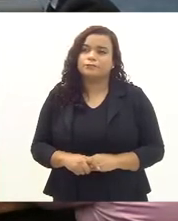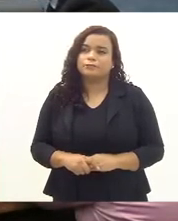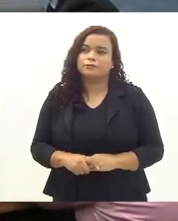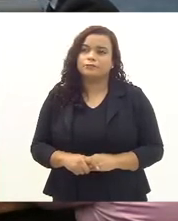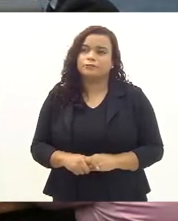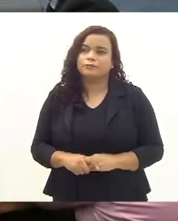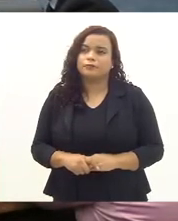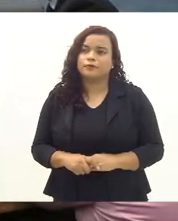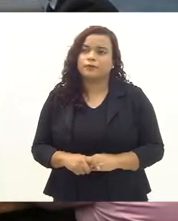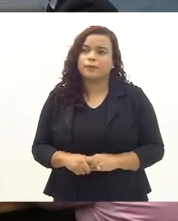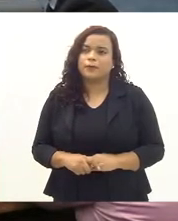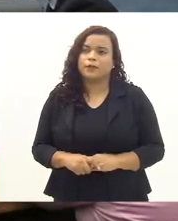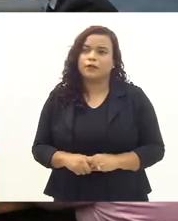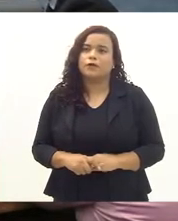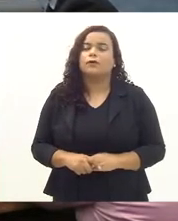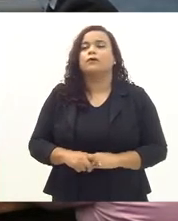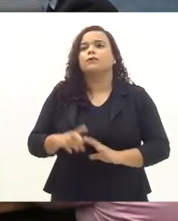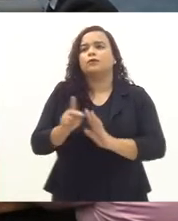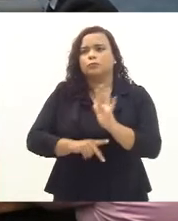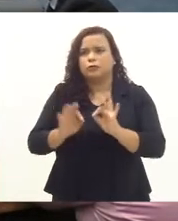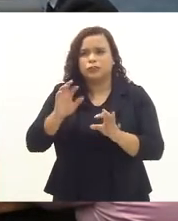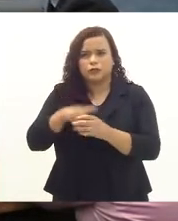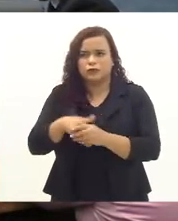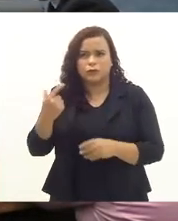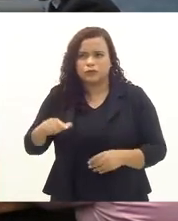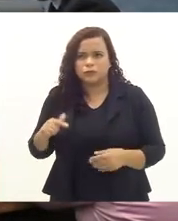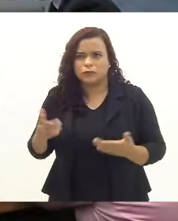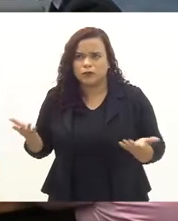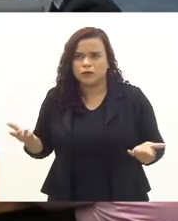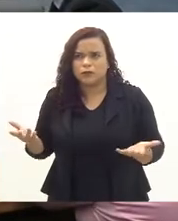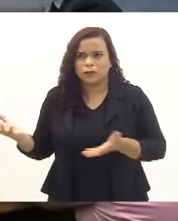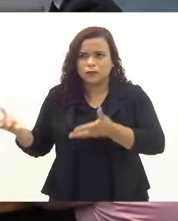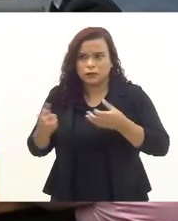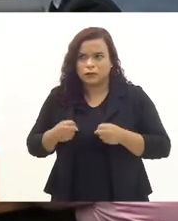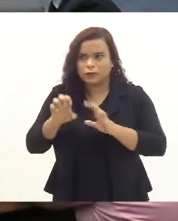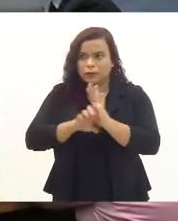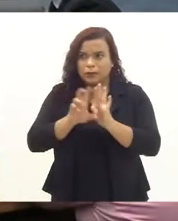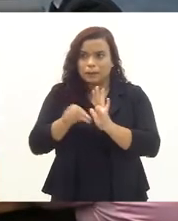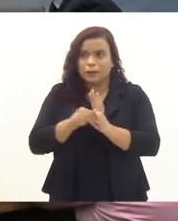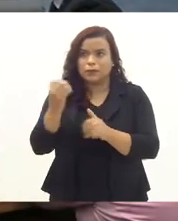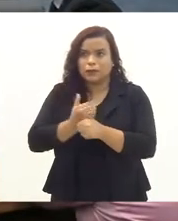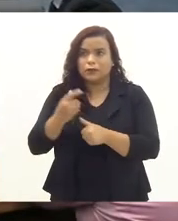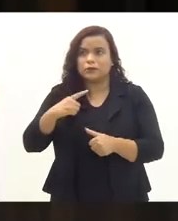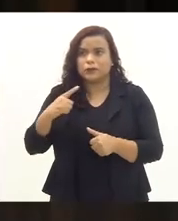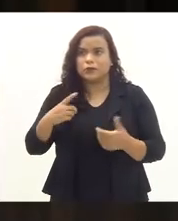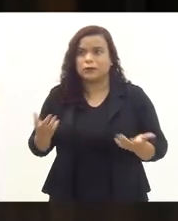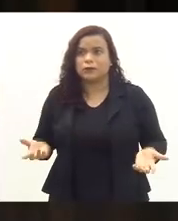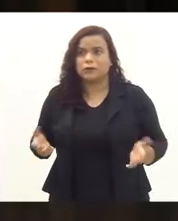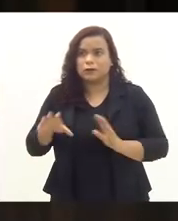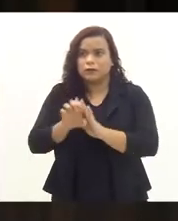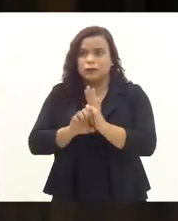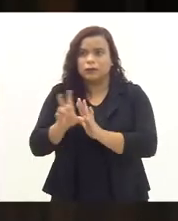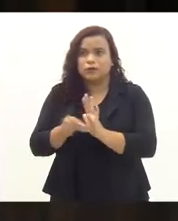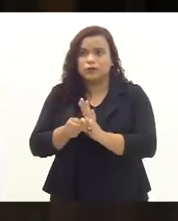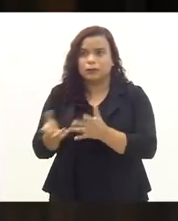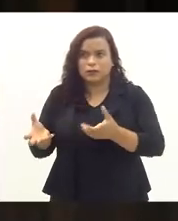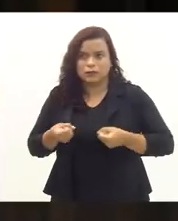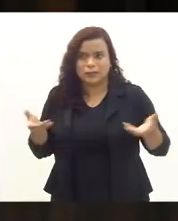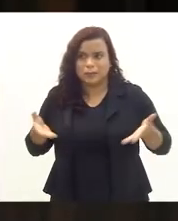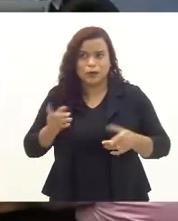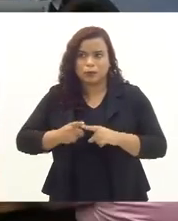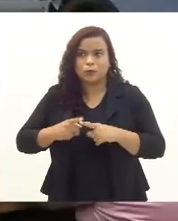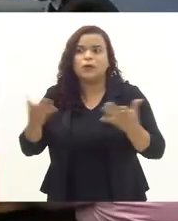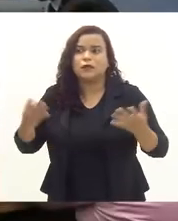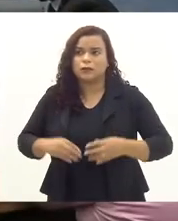a firma Aí projeto Mutá em votação não se ele já receber mesmo tem substitutivo que que ele tá recebendo em mim agora